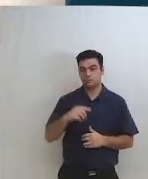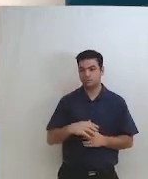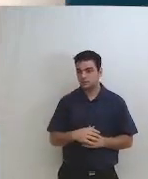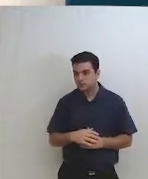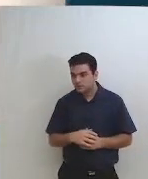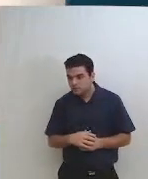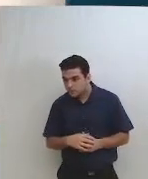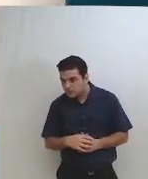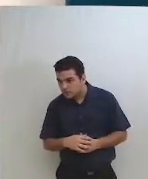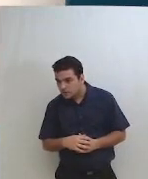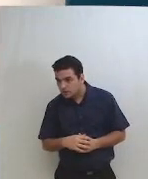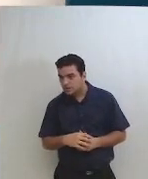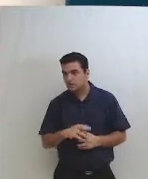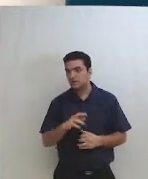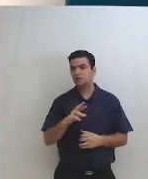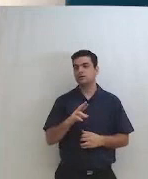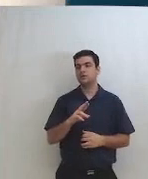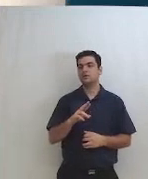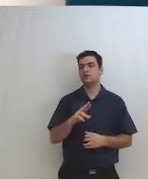Excelência dispensa a leitura do relatório?